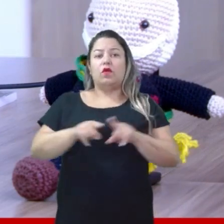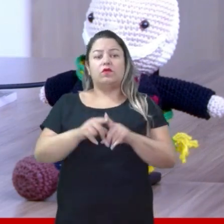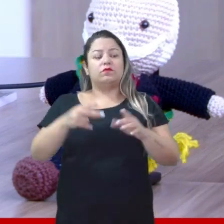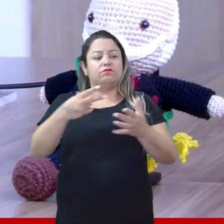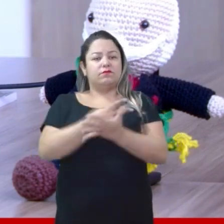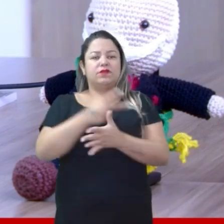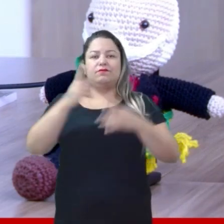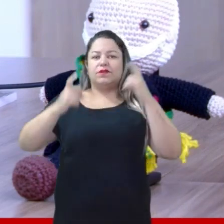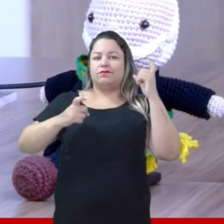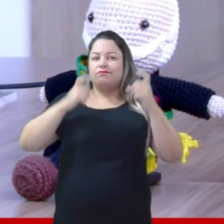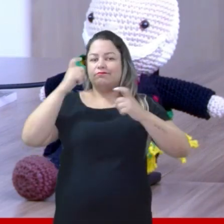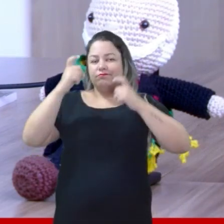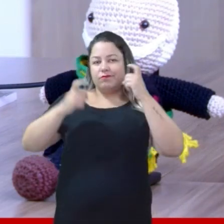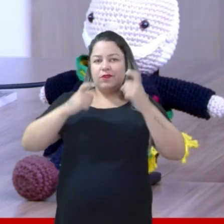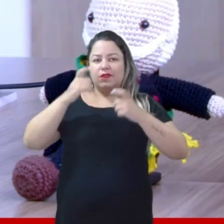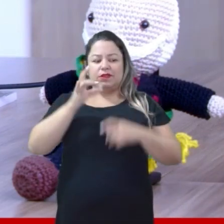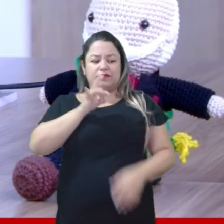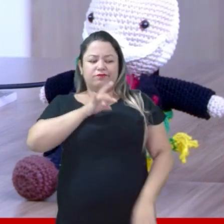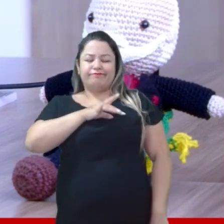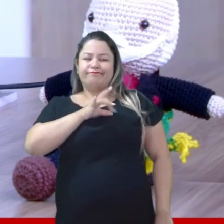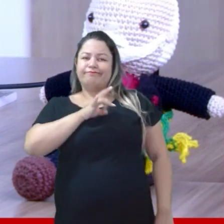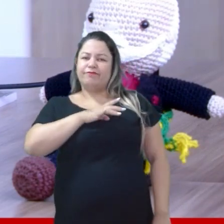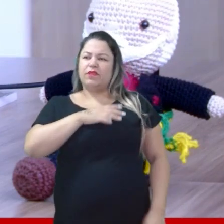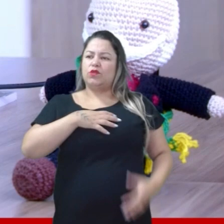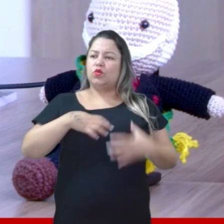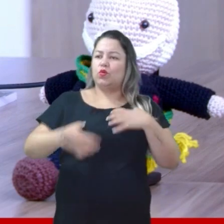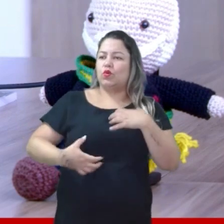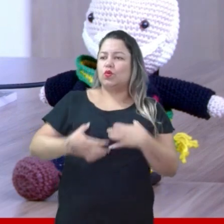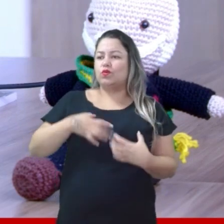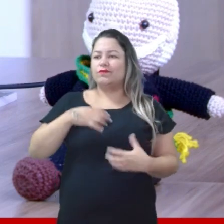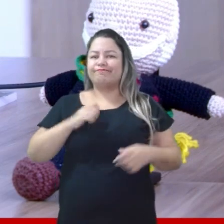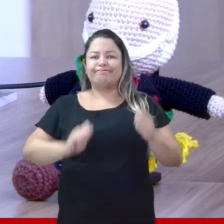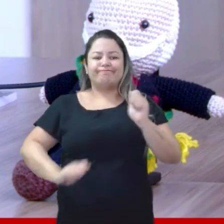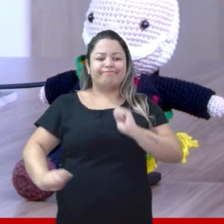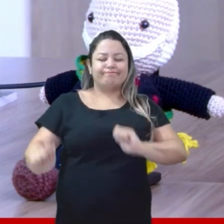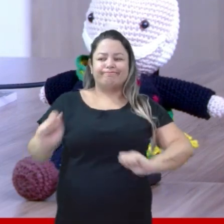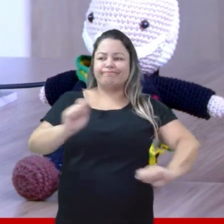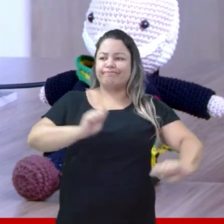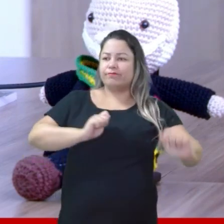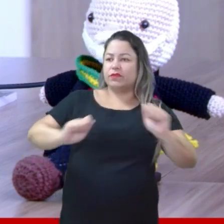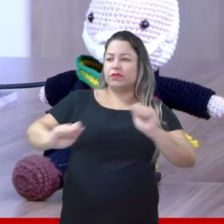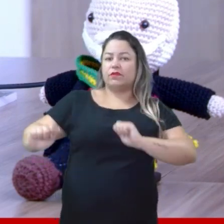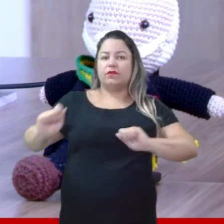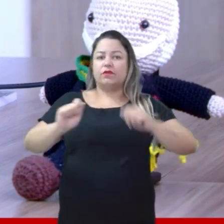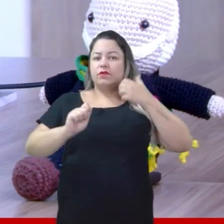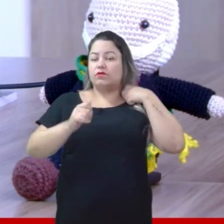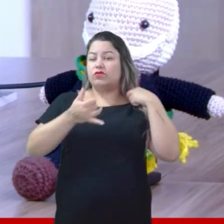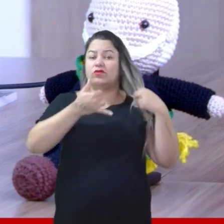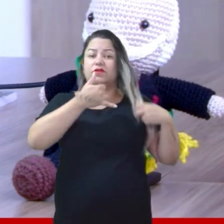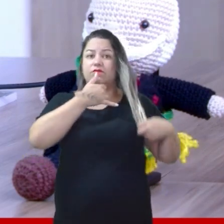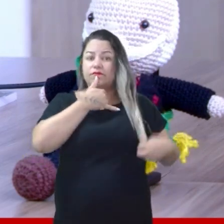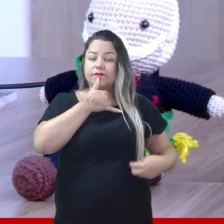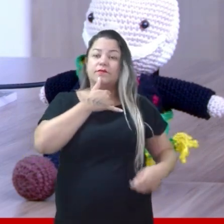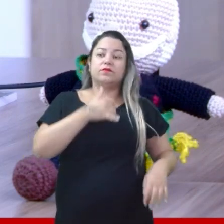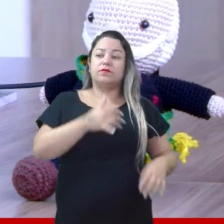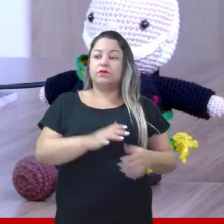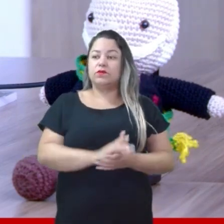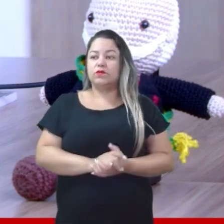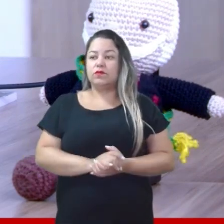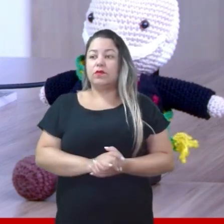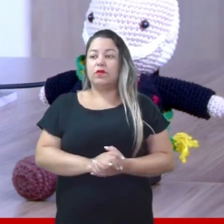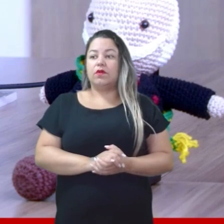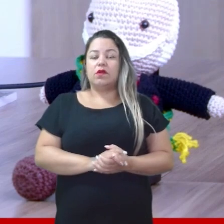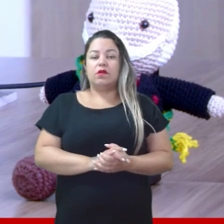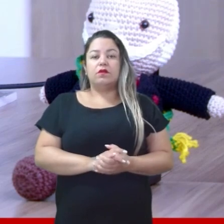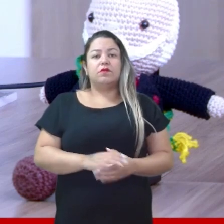de preocupação, de medo, de ansiedade, de tristeza. Então, é um